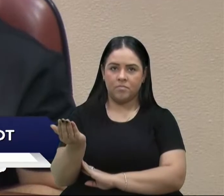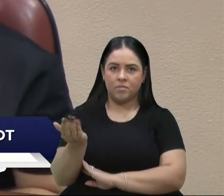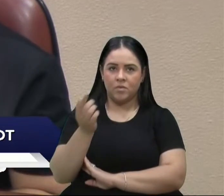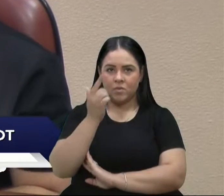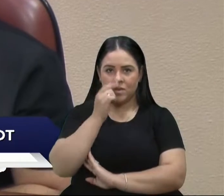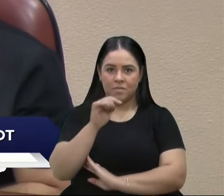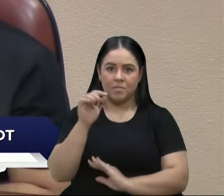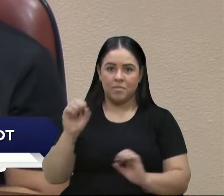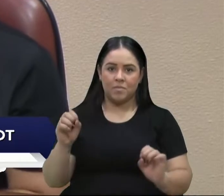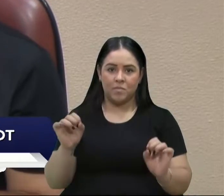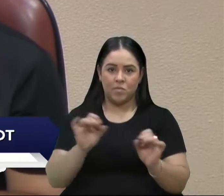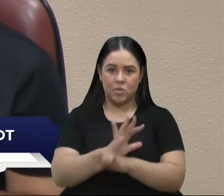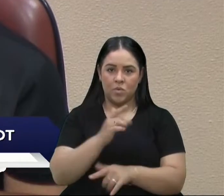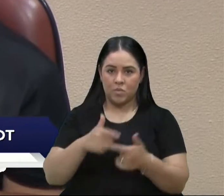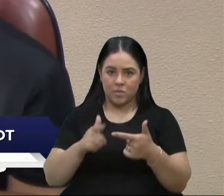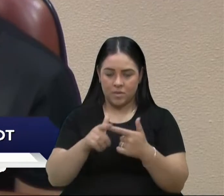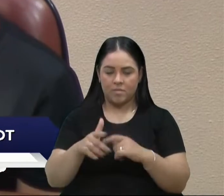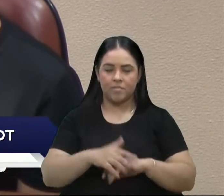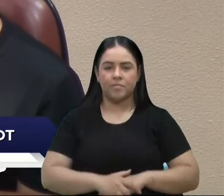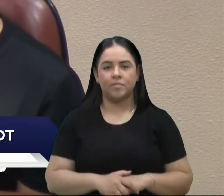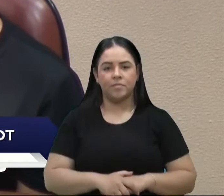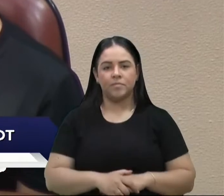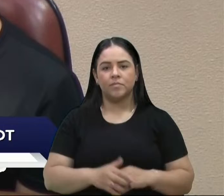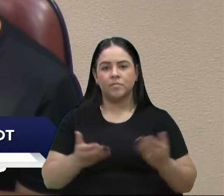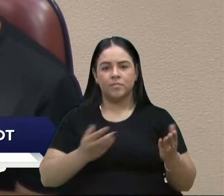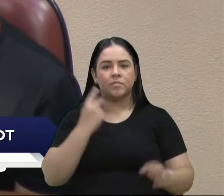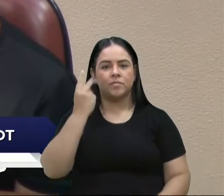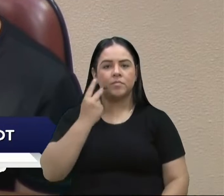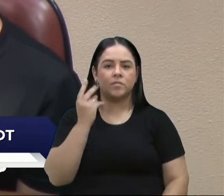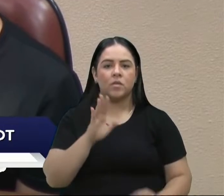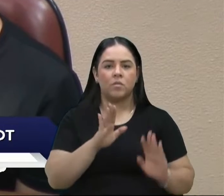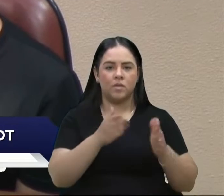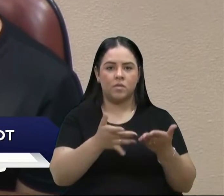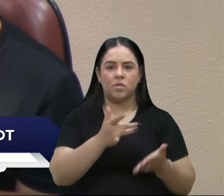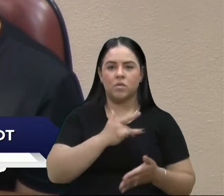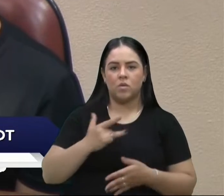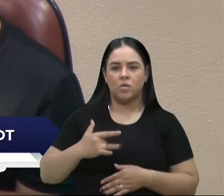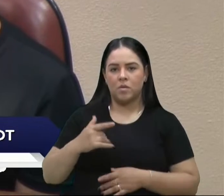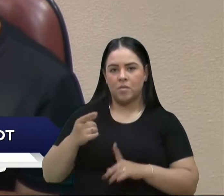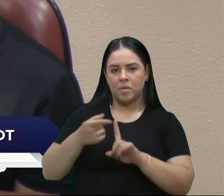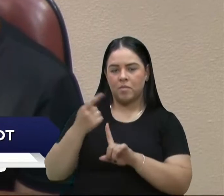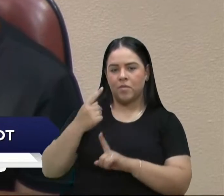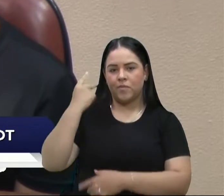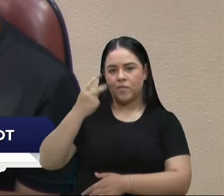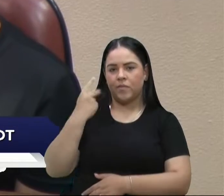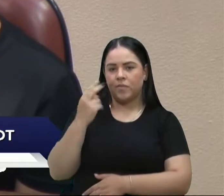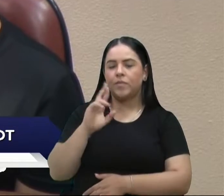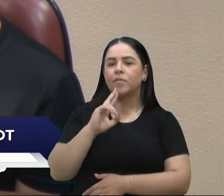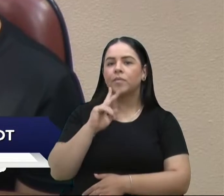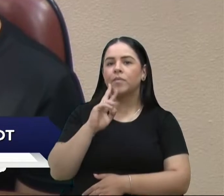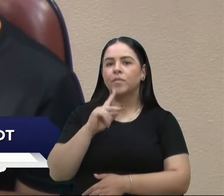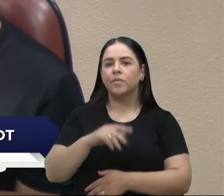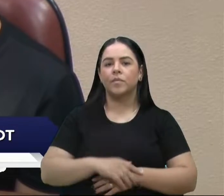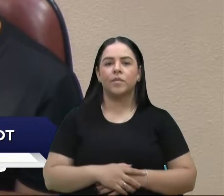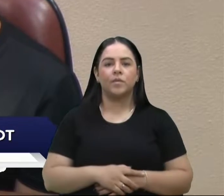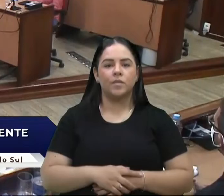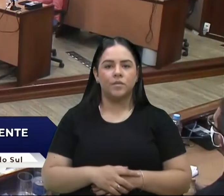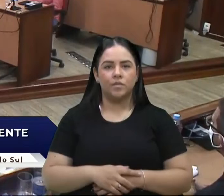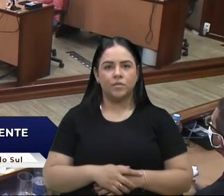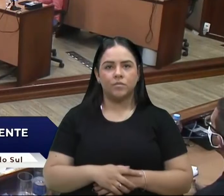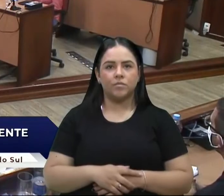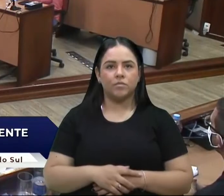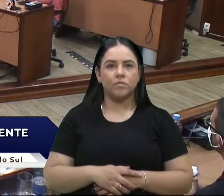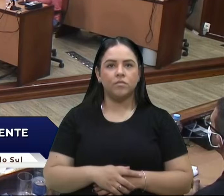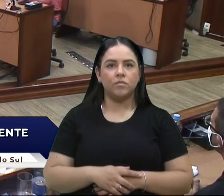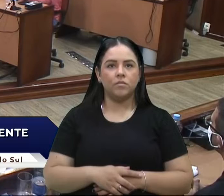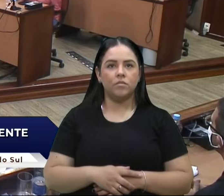esse problema. Eu vou passar para os vereadores da Comissão de Saúde. Primeiro, o vereador Renato. A palavra